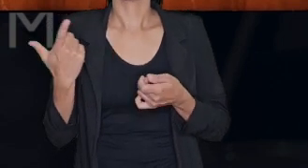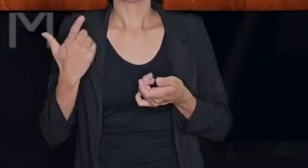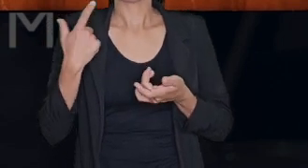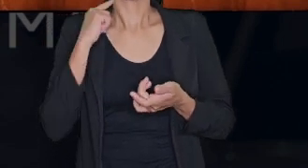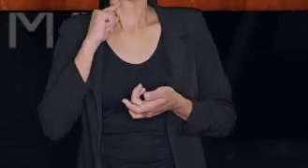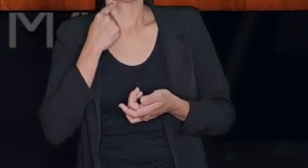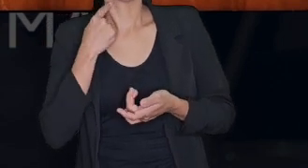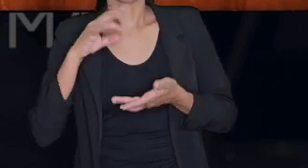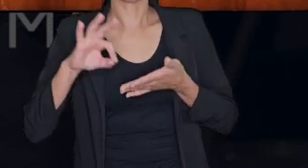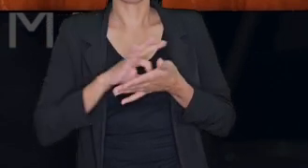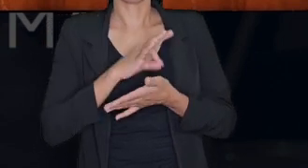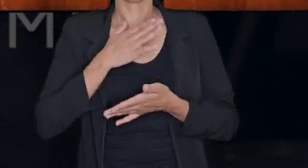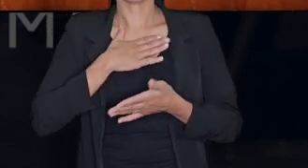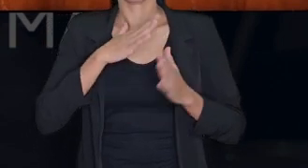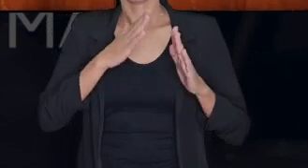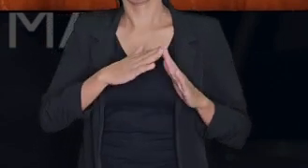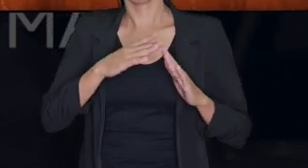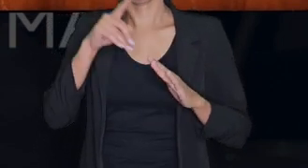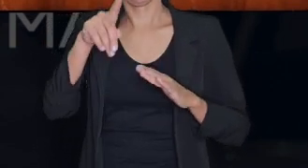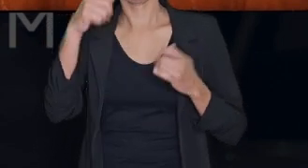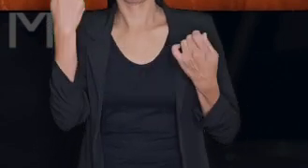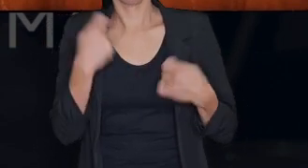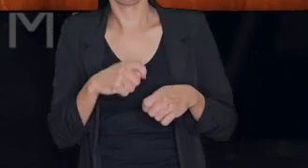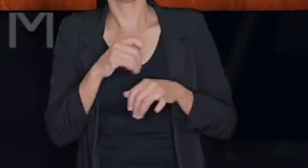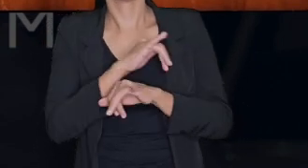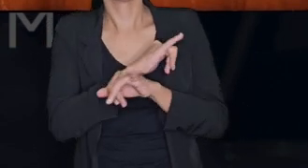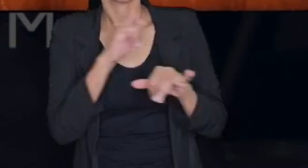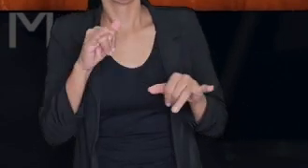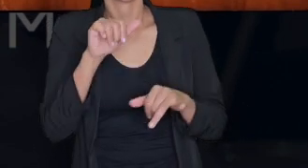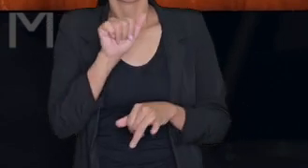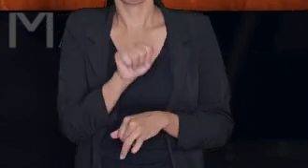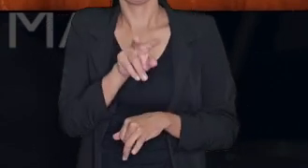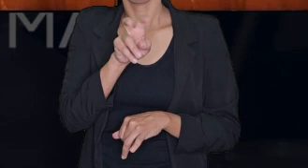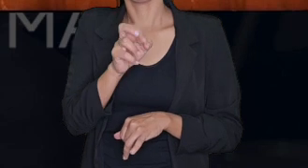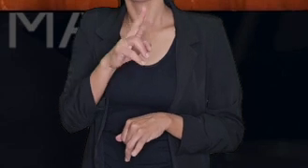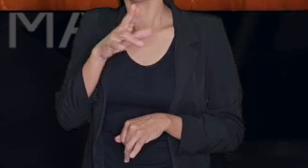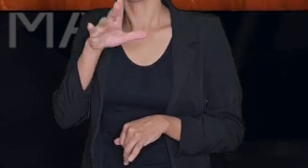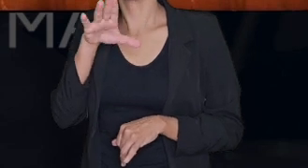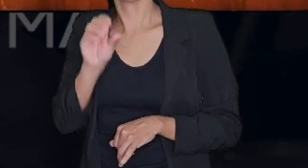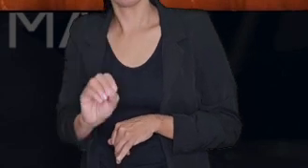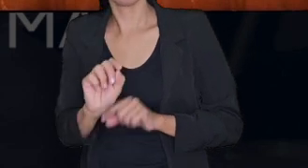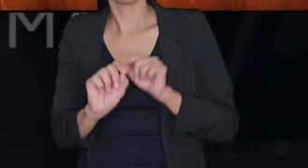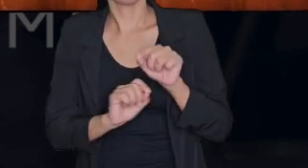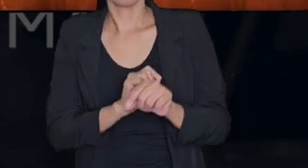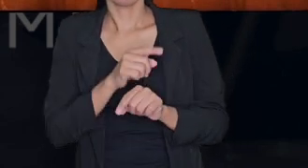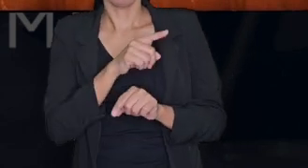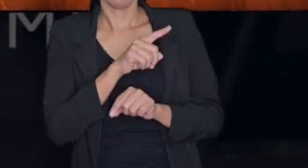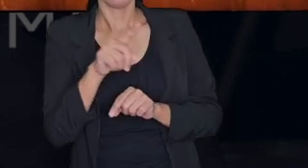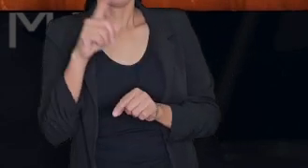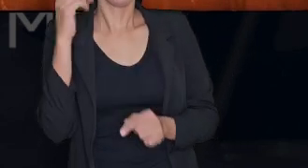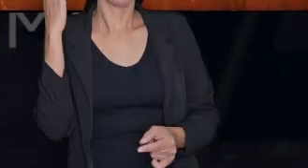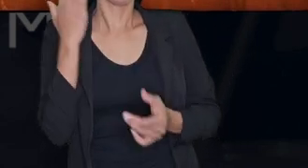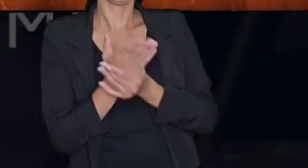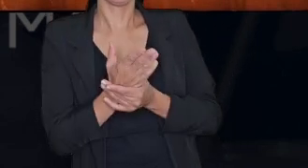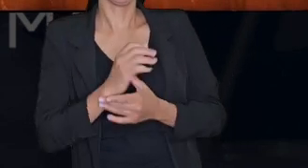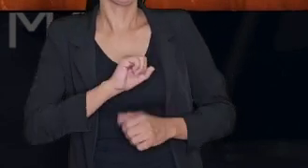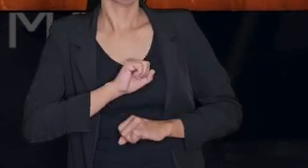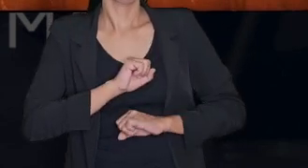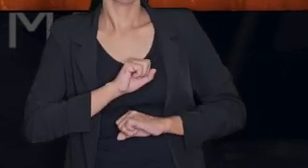que precisam sujar a matrícula do meu imóvel. São os meus credores é que precisam averbar uma notícia de que